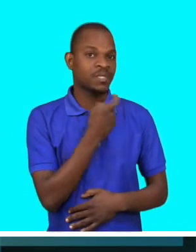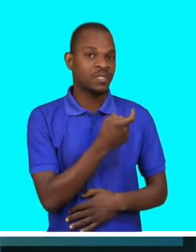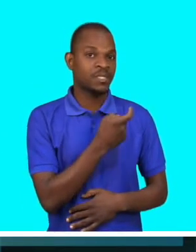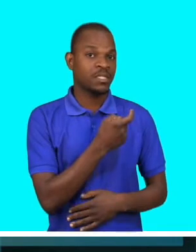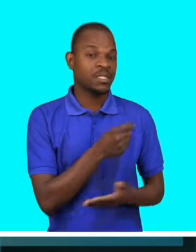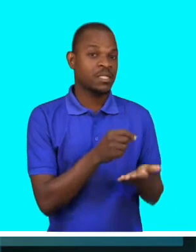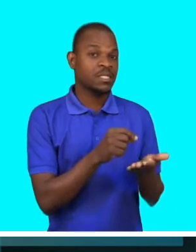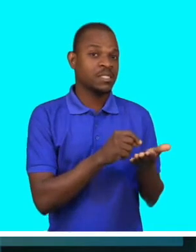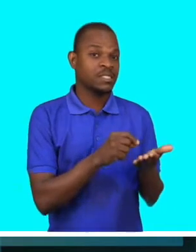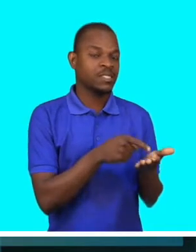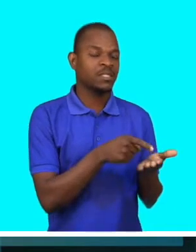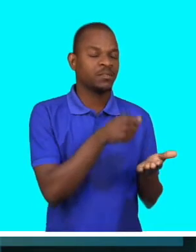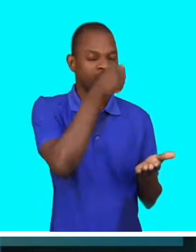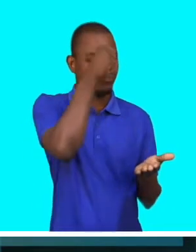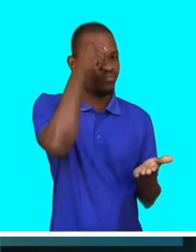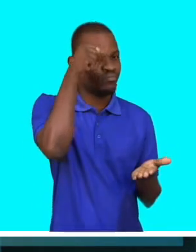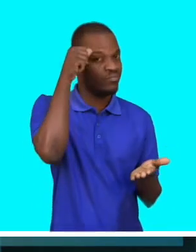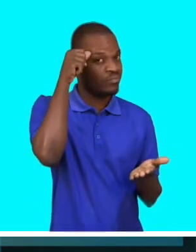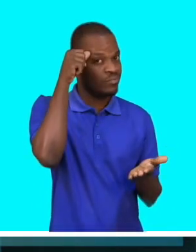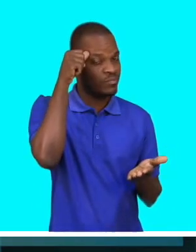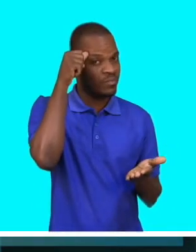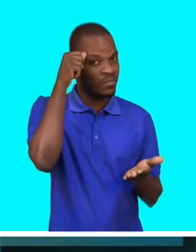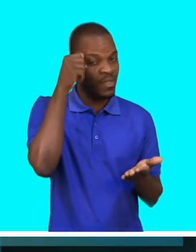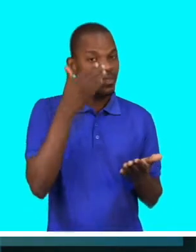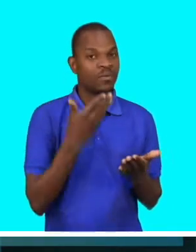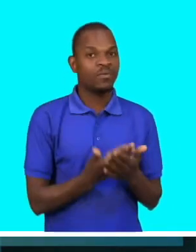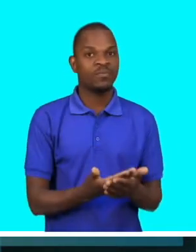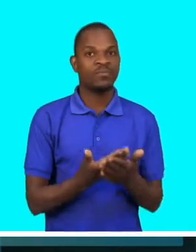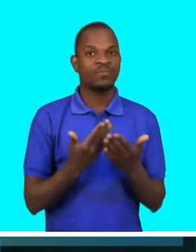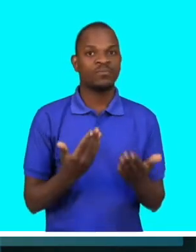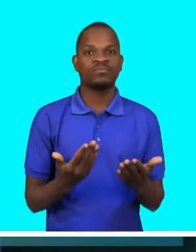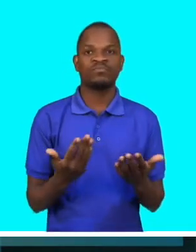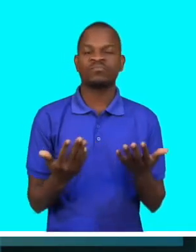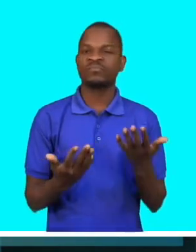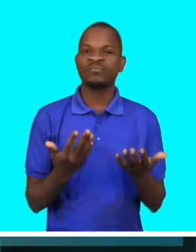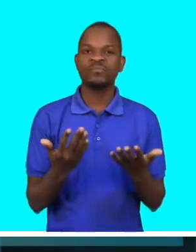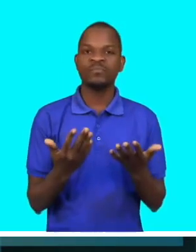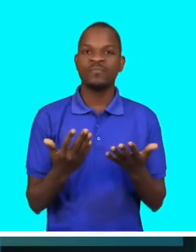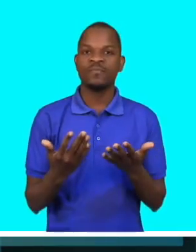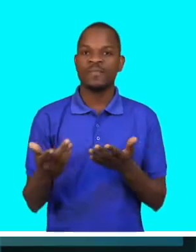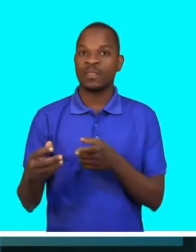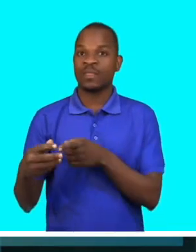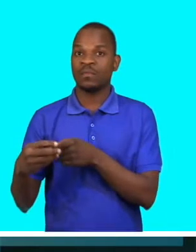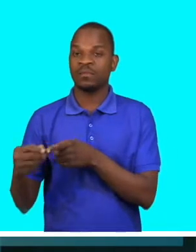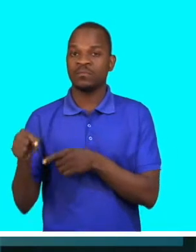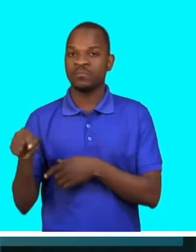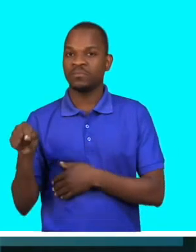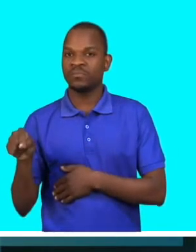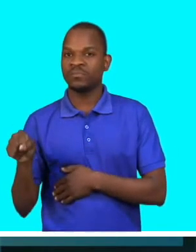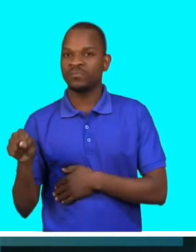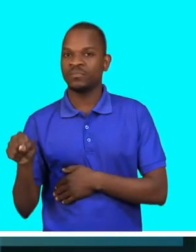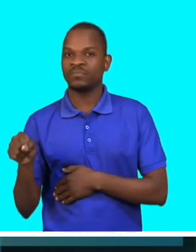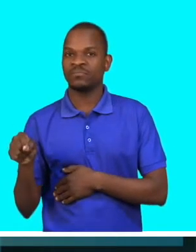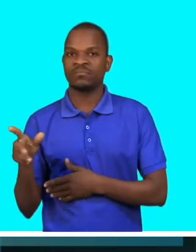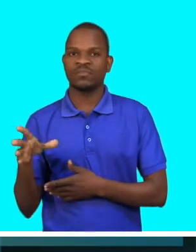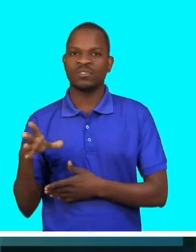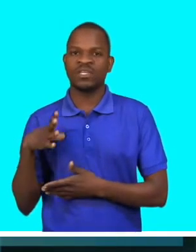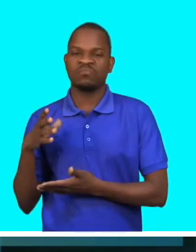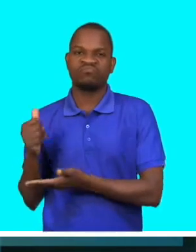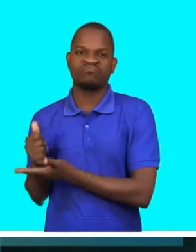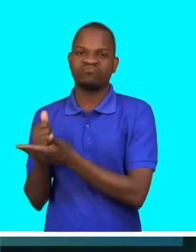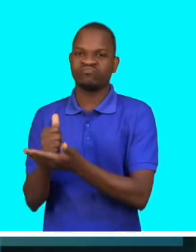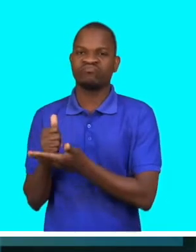caneta seja mais desenfeiadora. A caneta é mais desenfeiadora porque o lápis conta